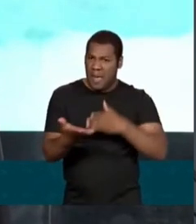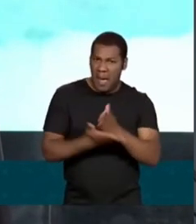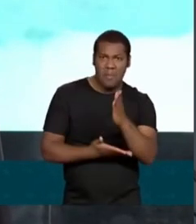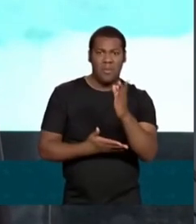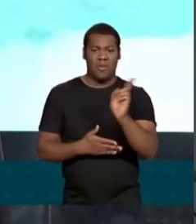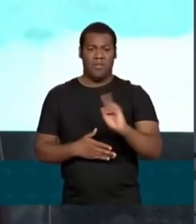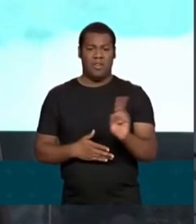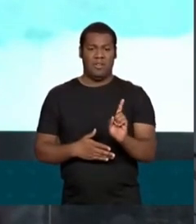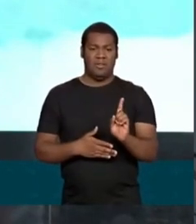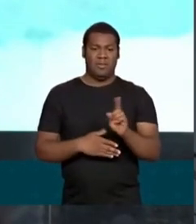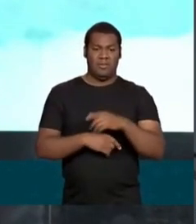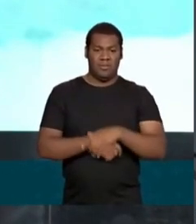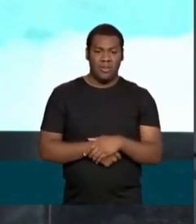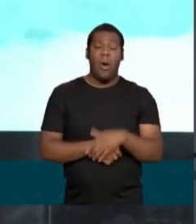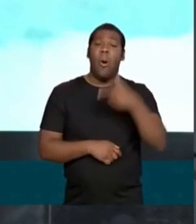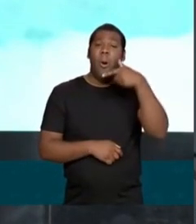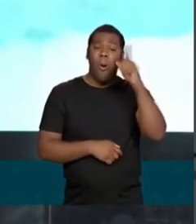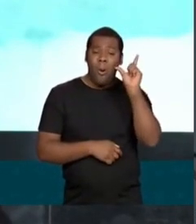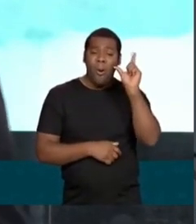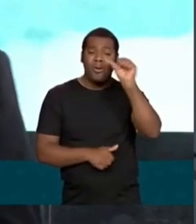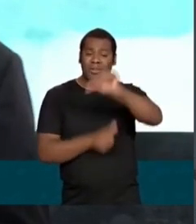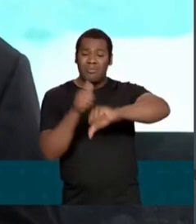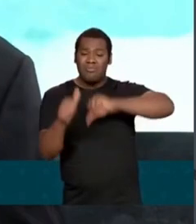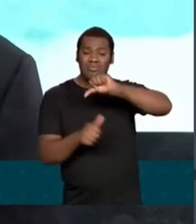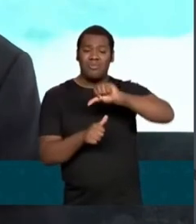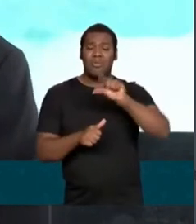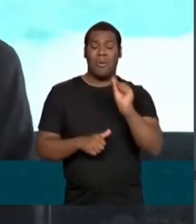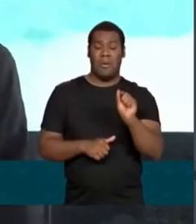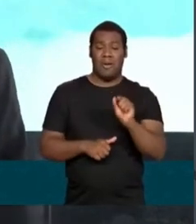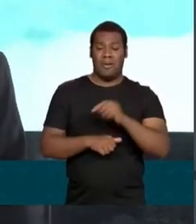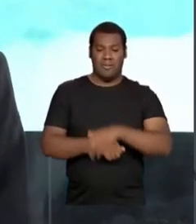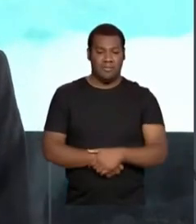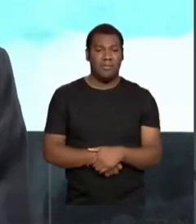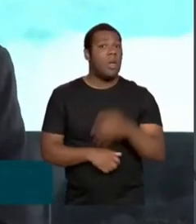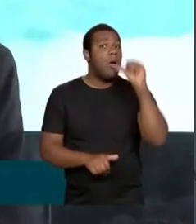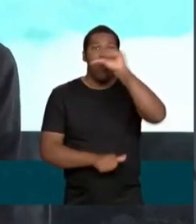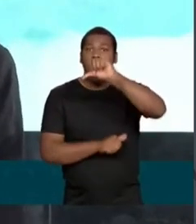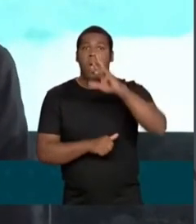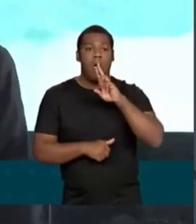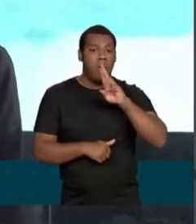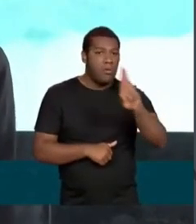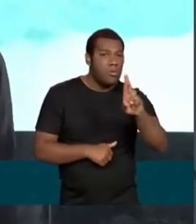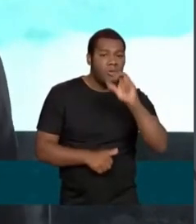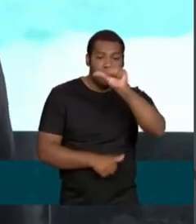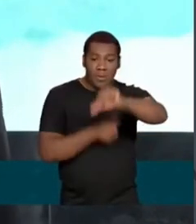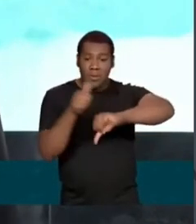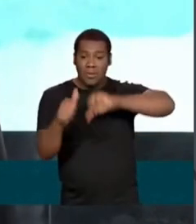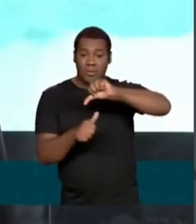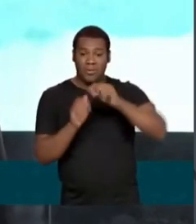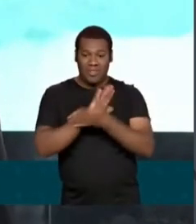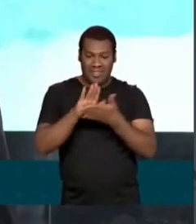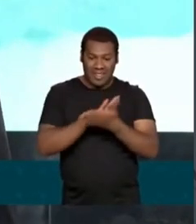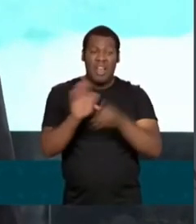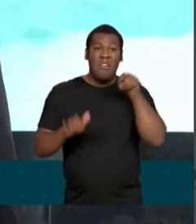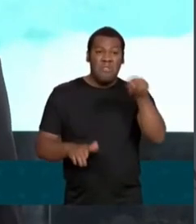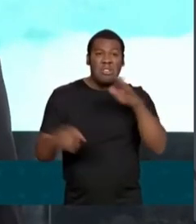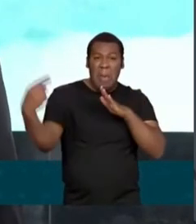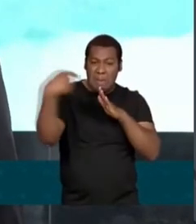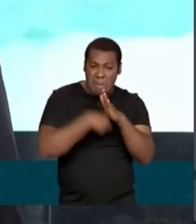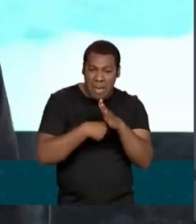seguiria aí o rito o que que mudou de ontem não nada mudou eu acho que é muito importante na sua própria pergunta também vocês se confundiu então